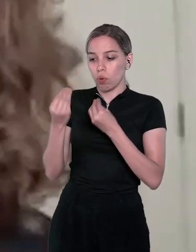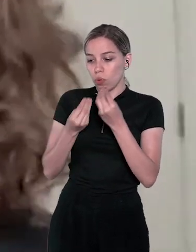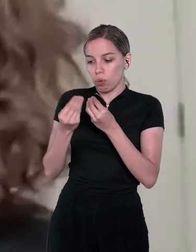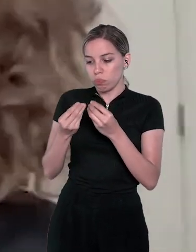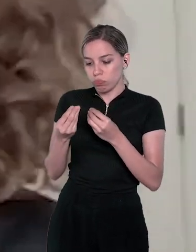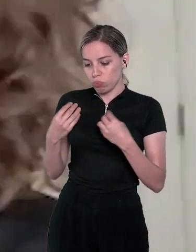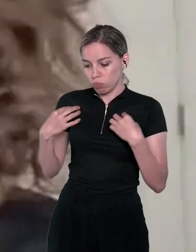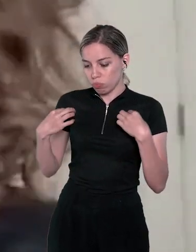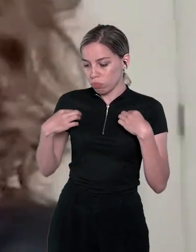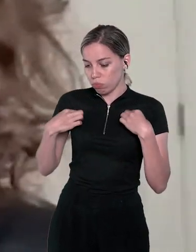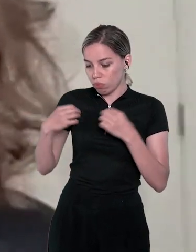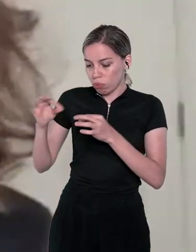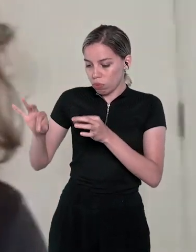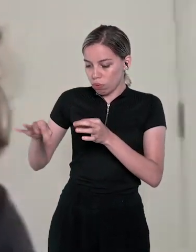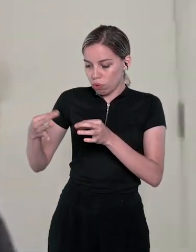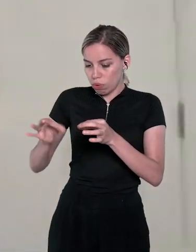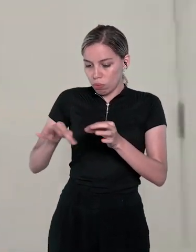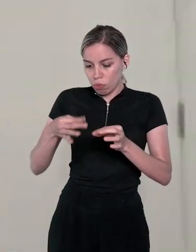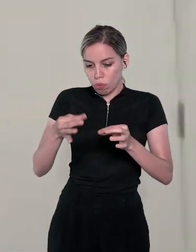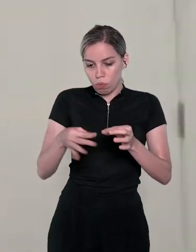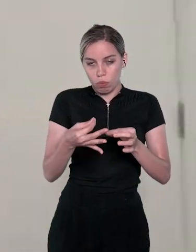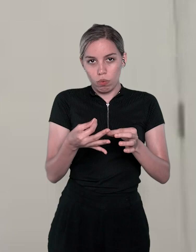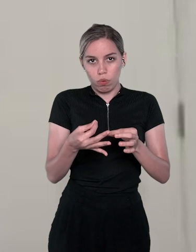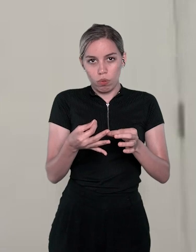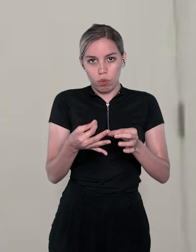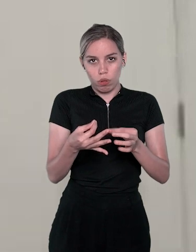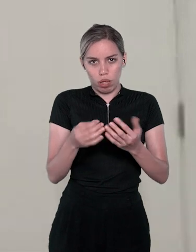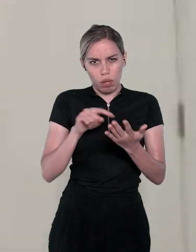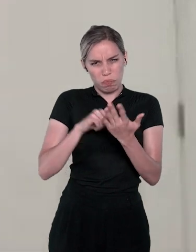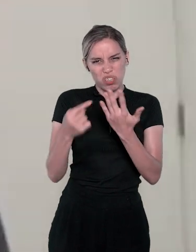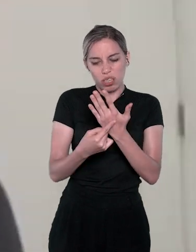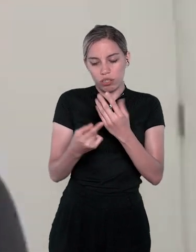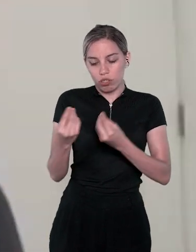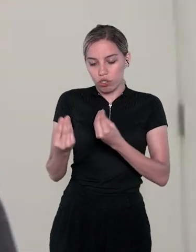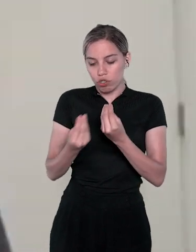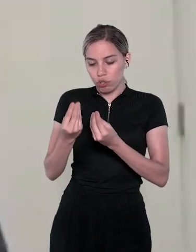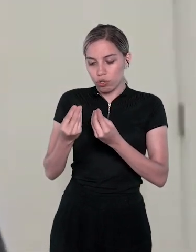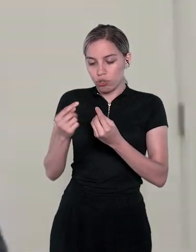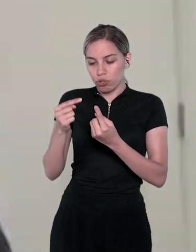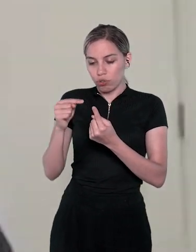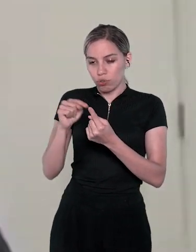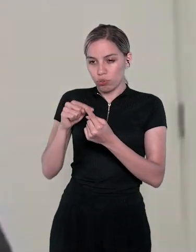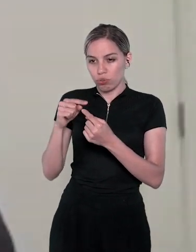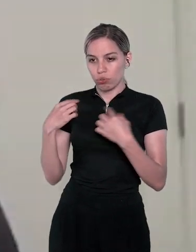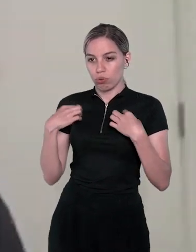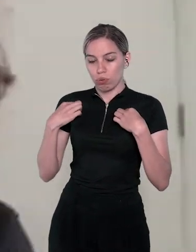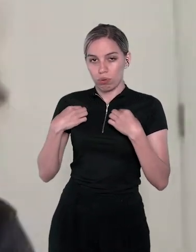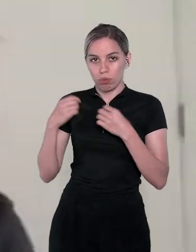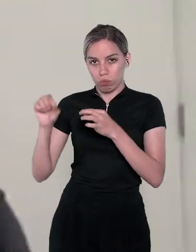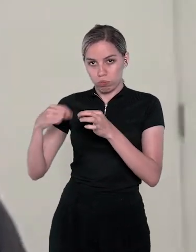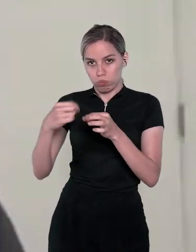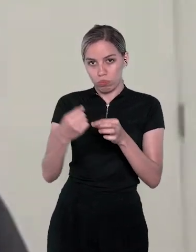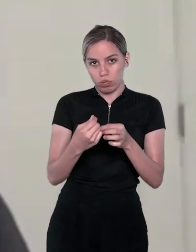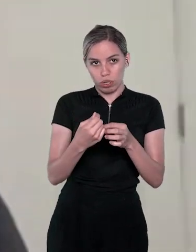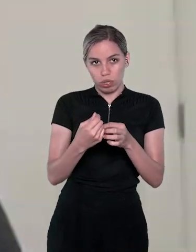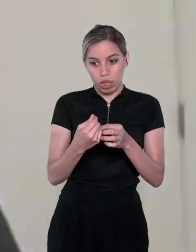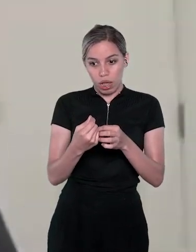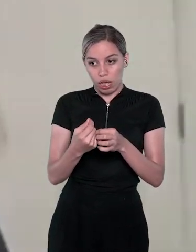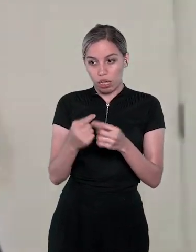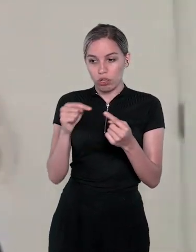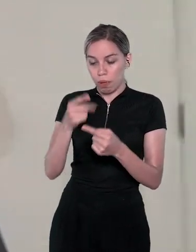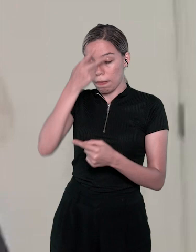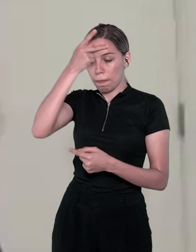tecido tramado de um sociólogo. Justamente isso que você colocou, né? Tem um saber de